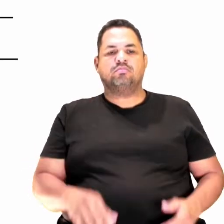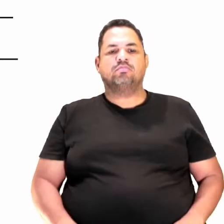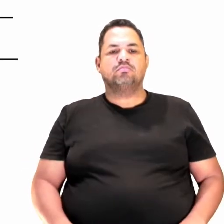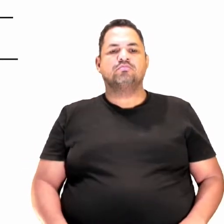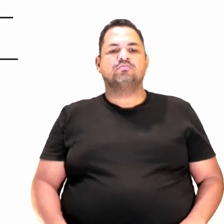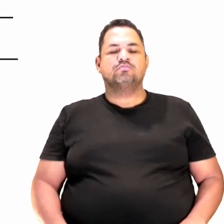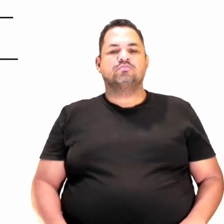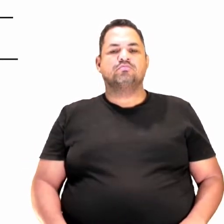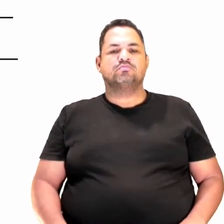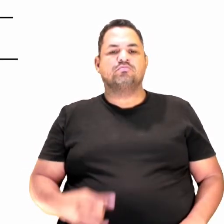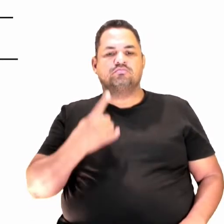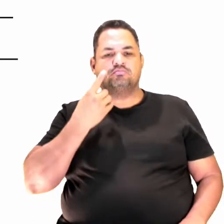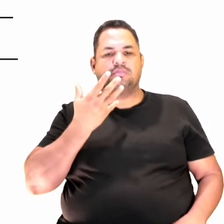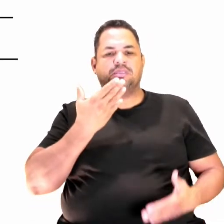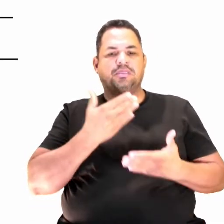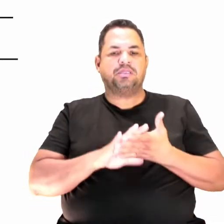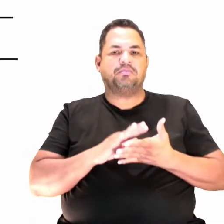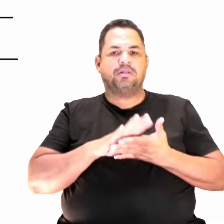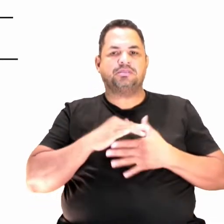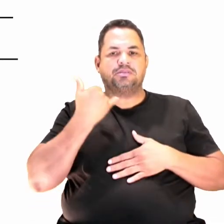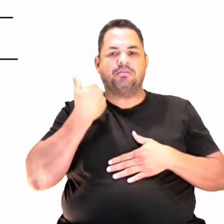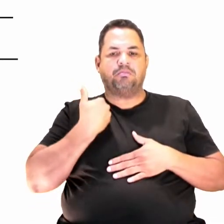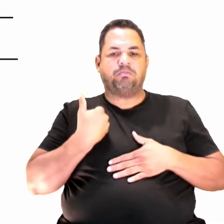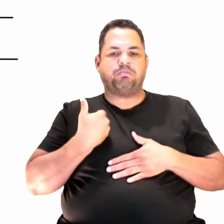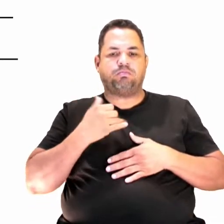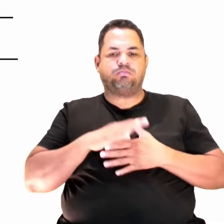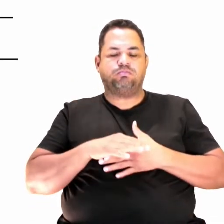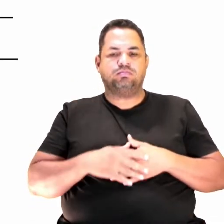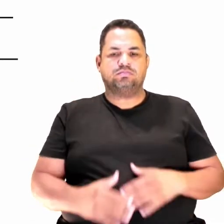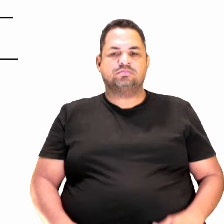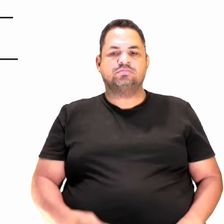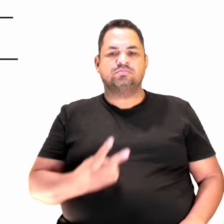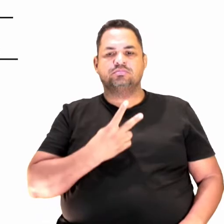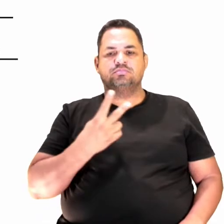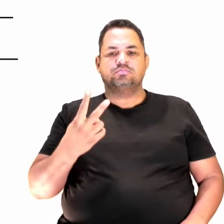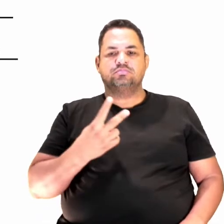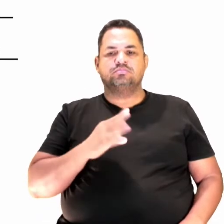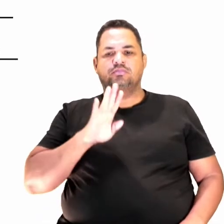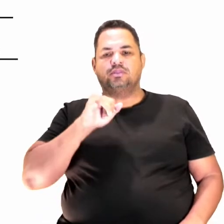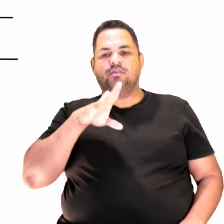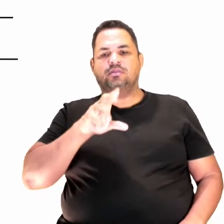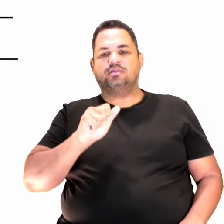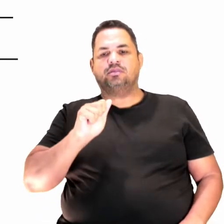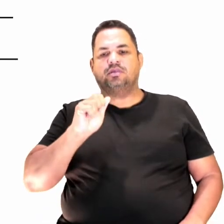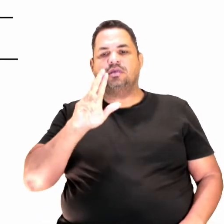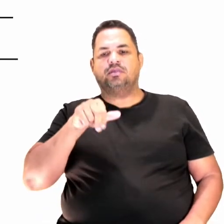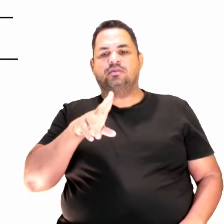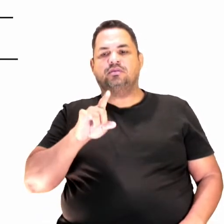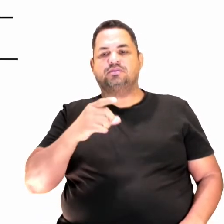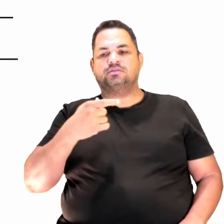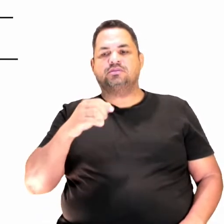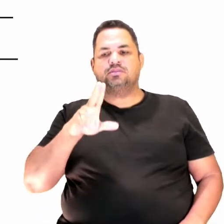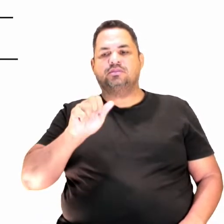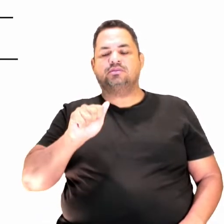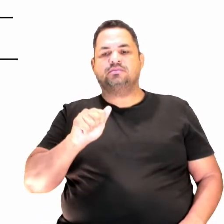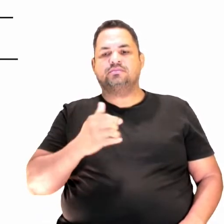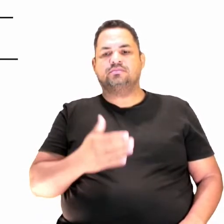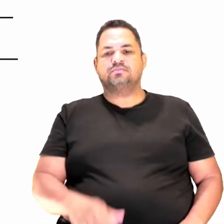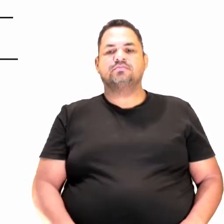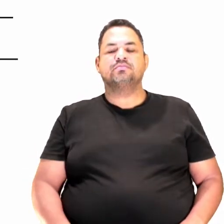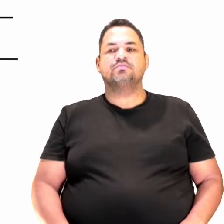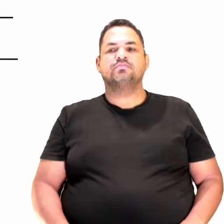que a pessoa fica obcecada em perder peso? Exatamente as duas, bulimia e